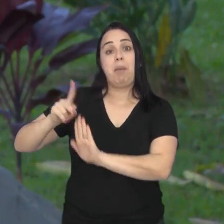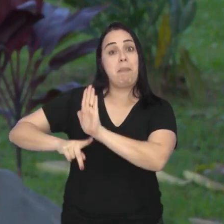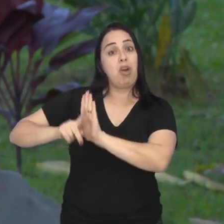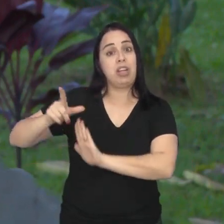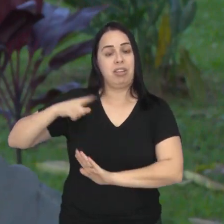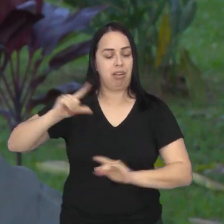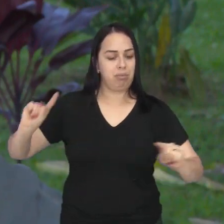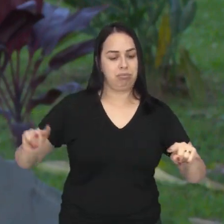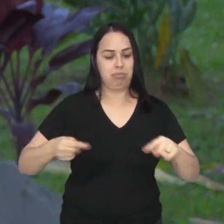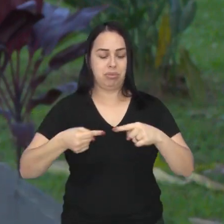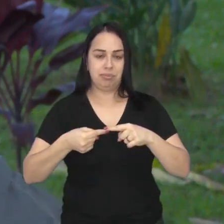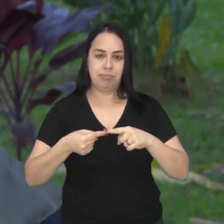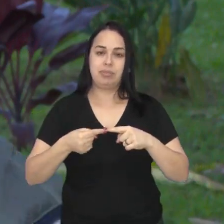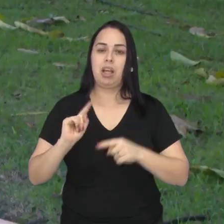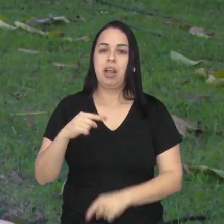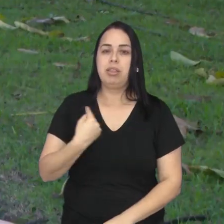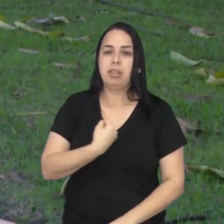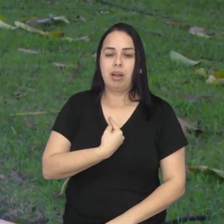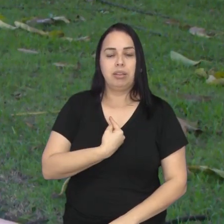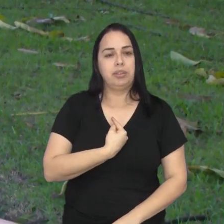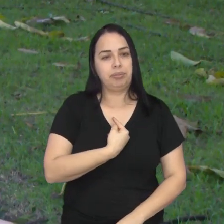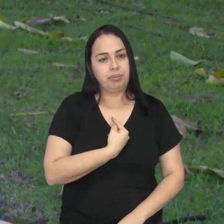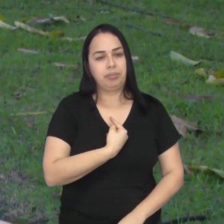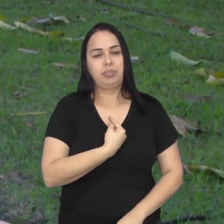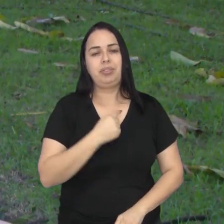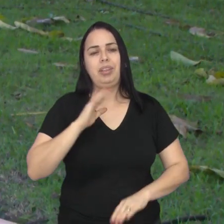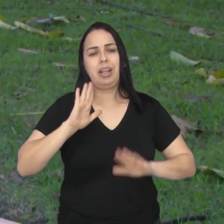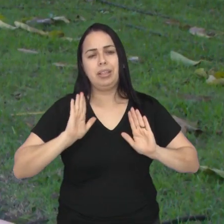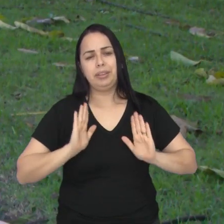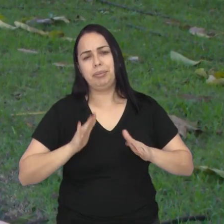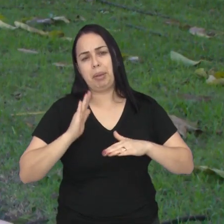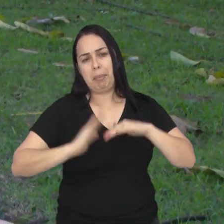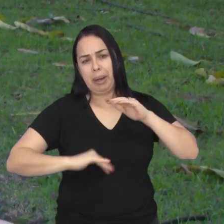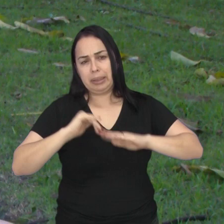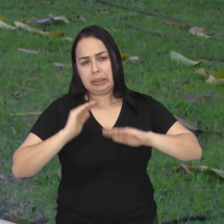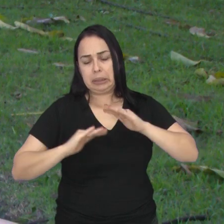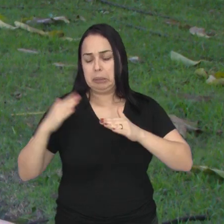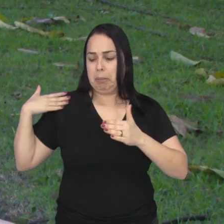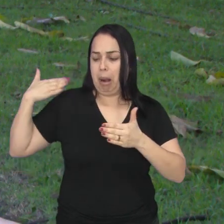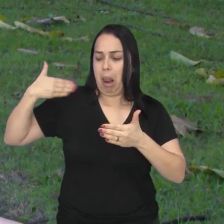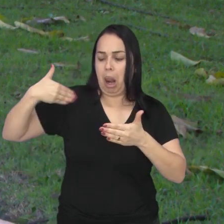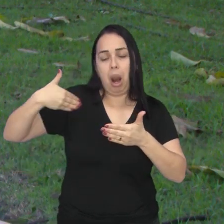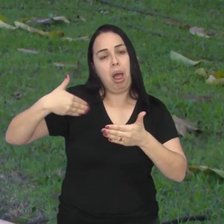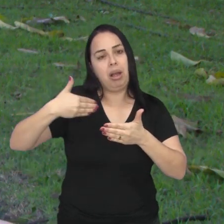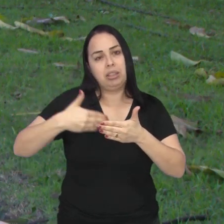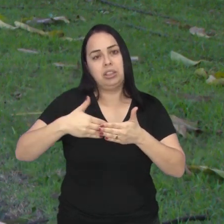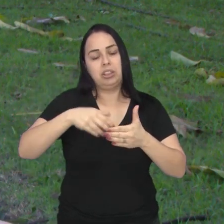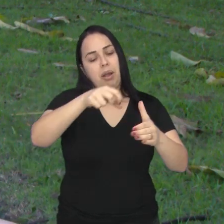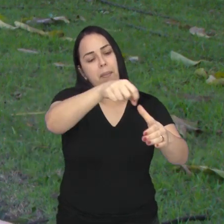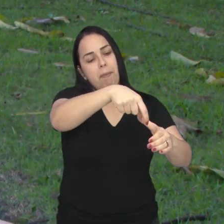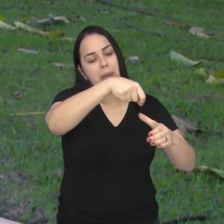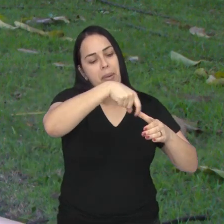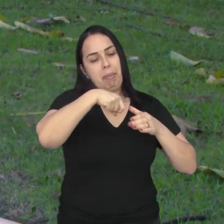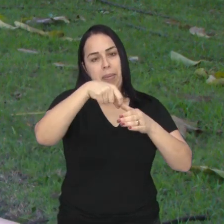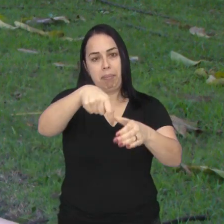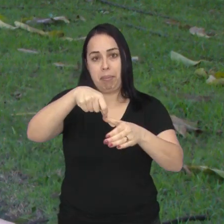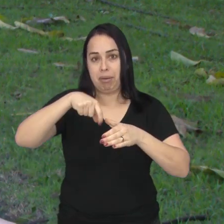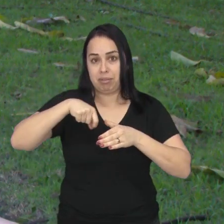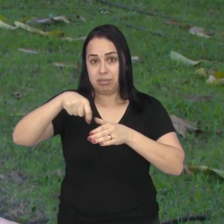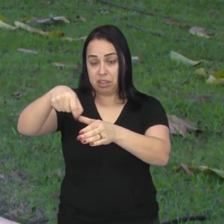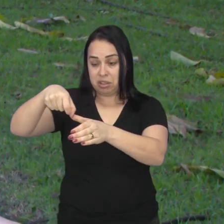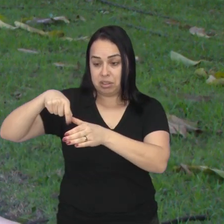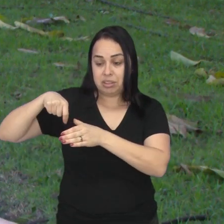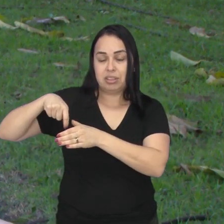Plano Municipal de Arborização. Nós estamos colocando em prática já há algum tempo o Plano Municipal de